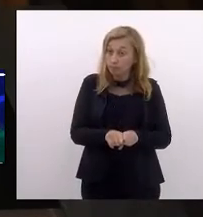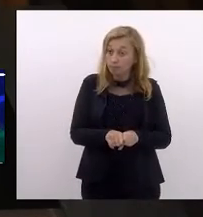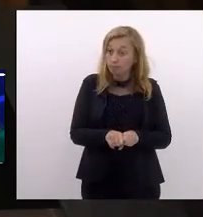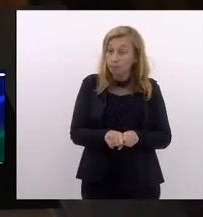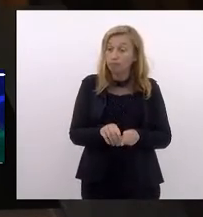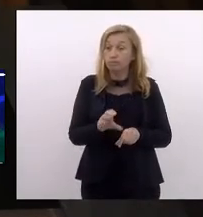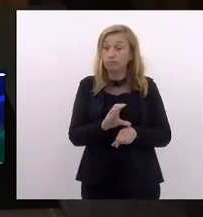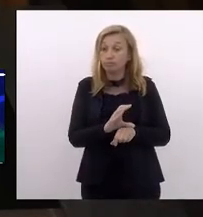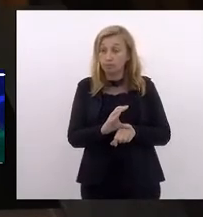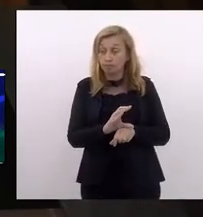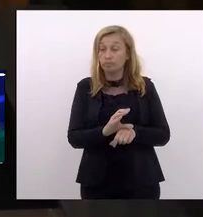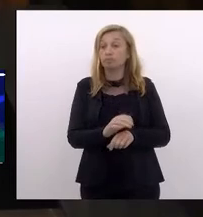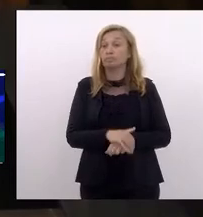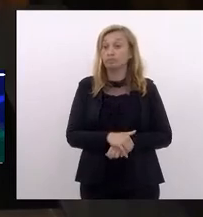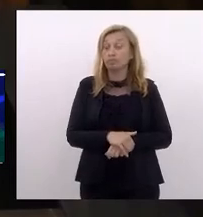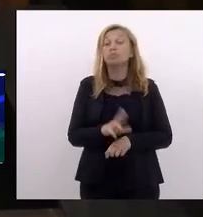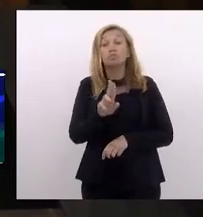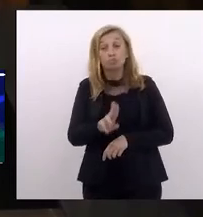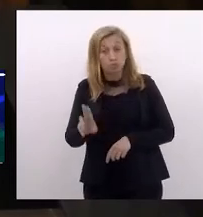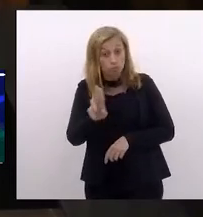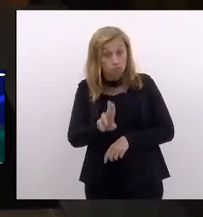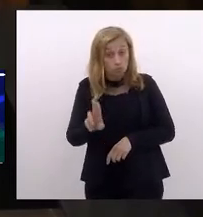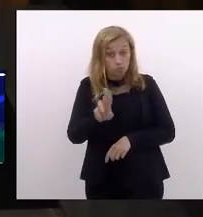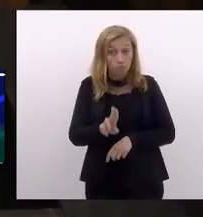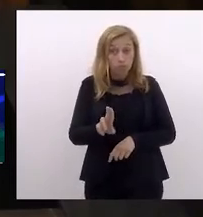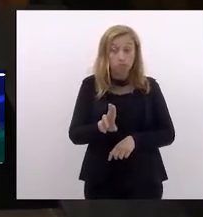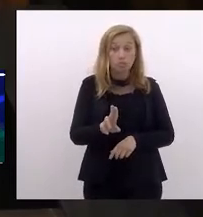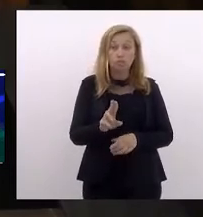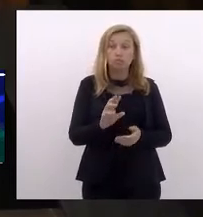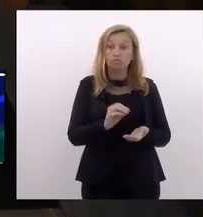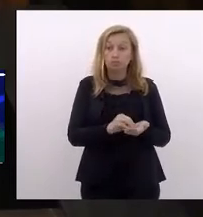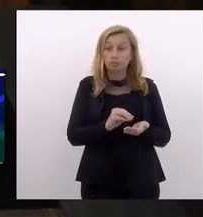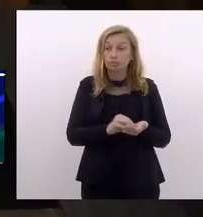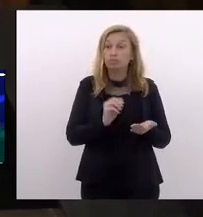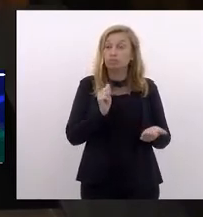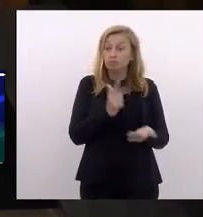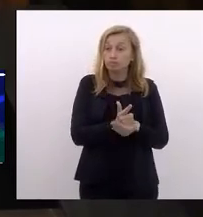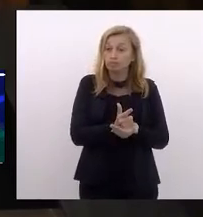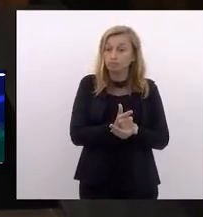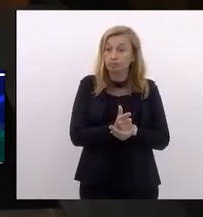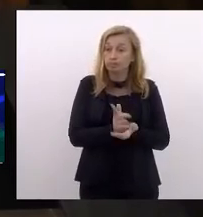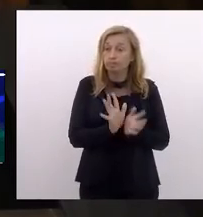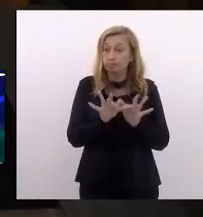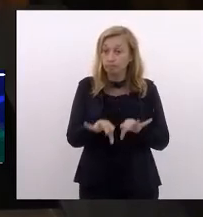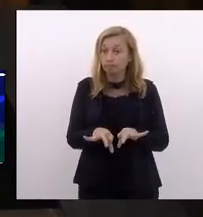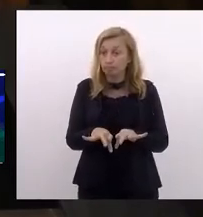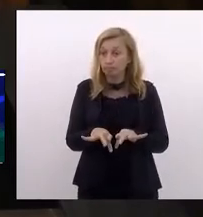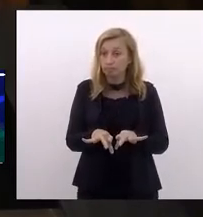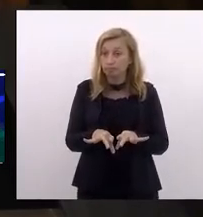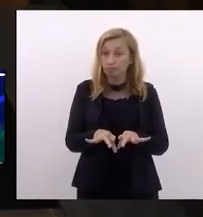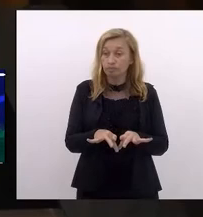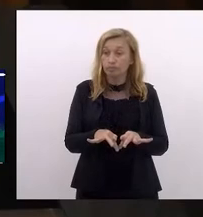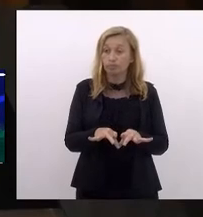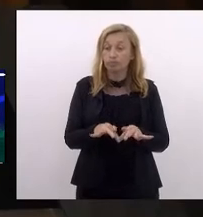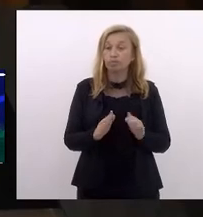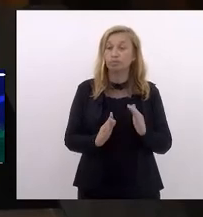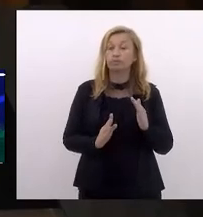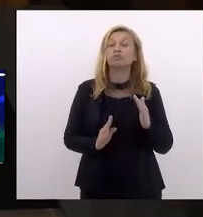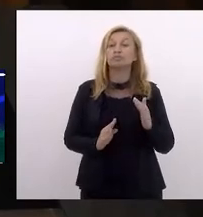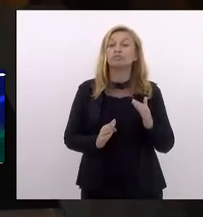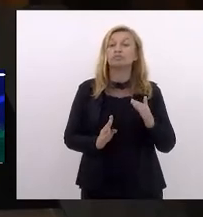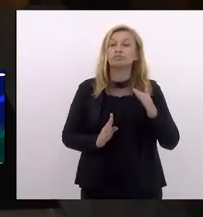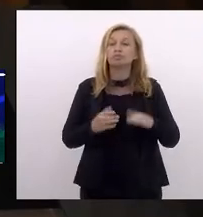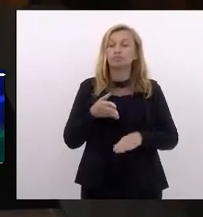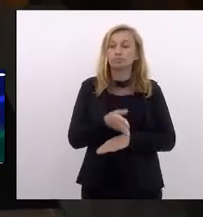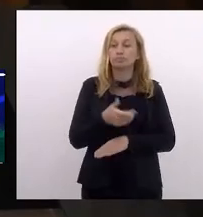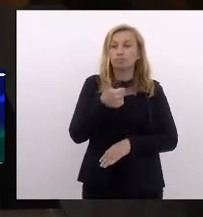mínimo constitucional utilizando restos a pagar para fechar as contas e bateu o índice de doze por